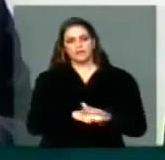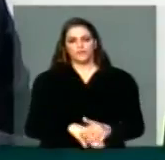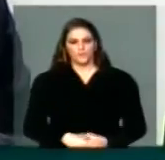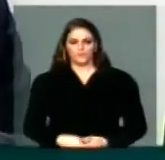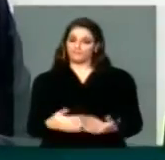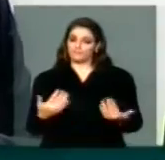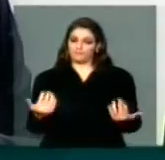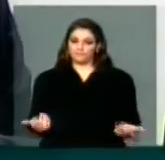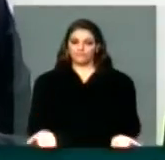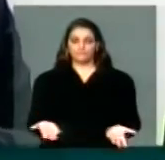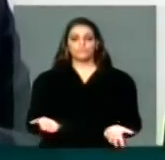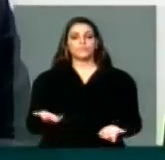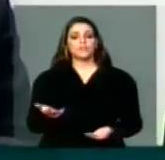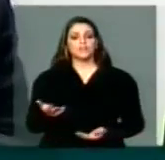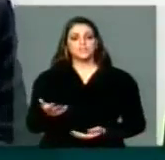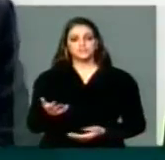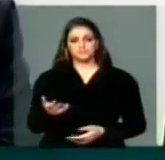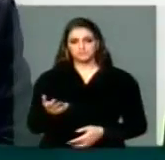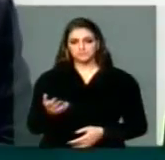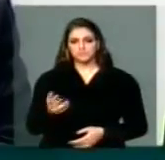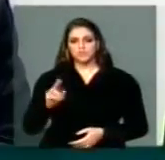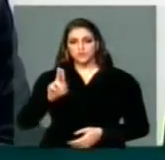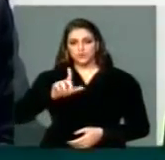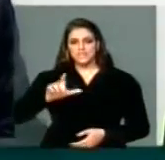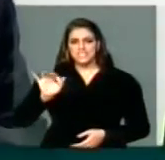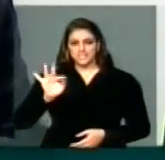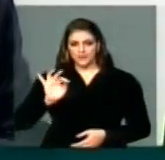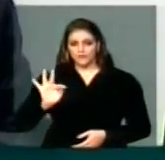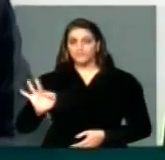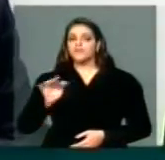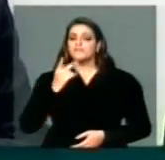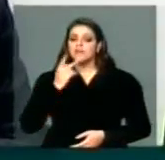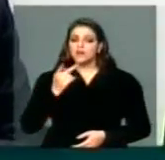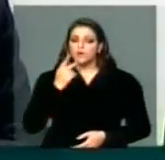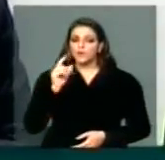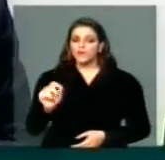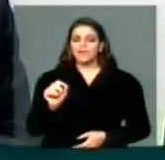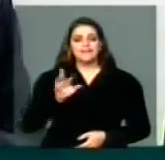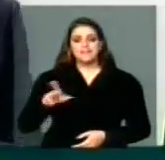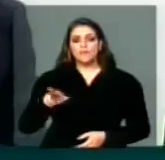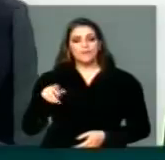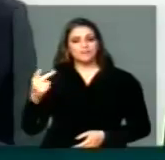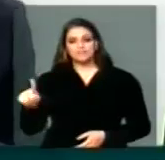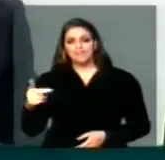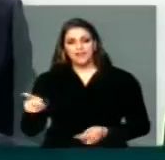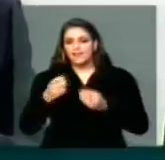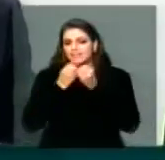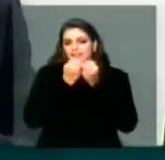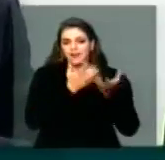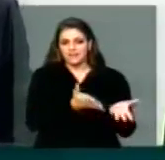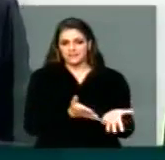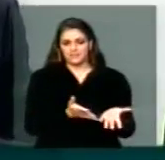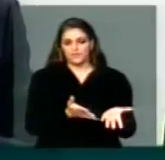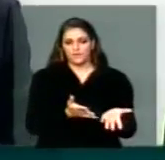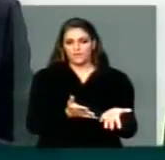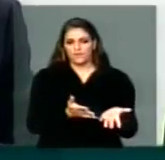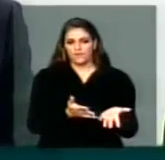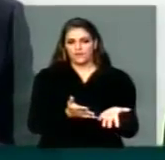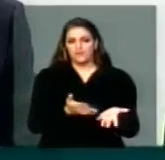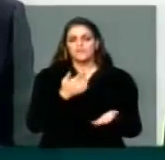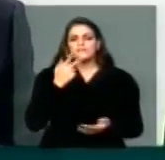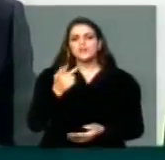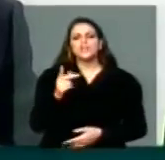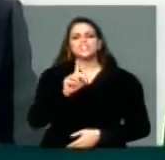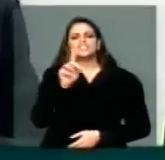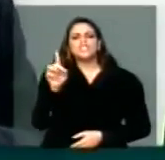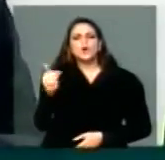senhor Alberto Seff falou, fazendo menção ao senhor Júlio Camargo, não consta da delação dele. E mais, quando ele fala no depoimento de 11 de